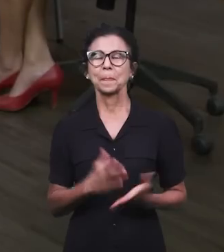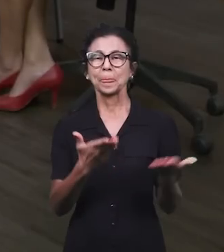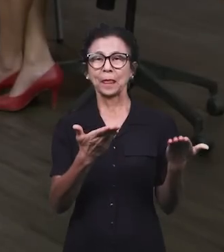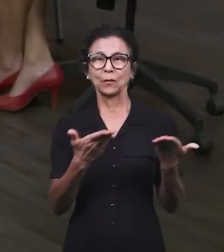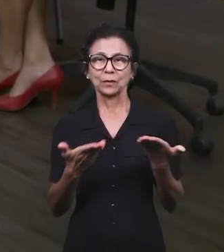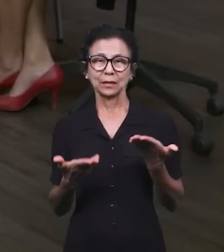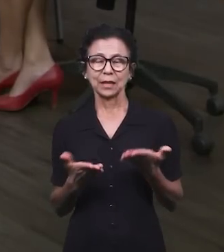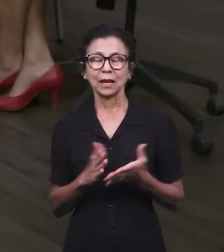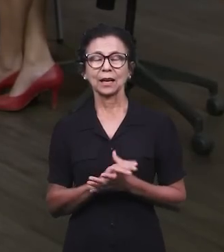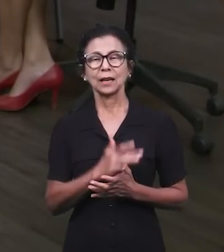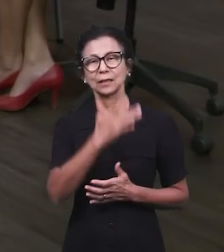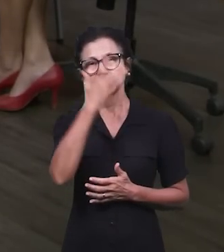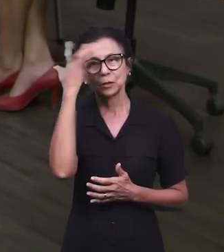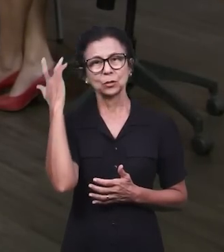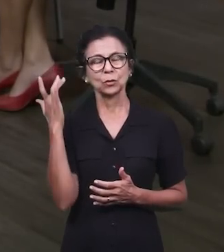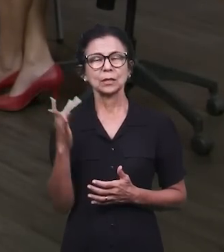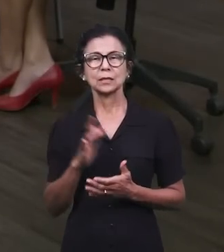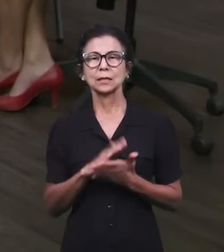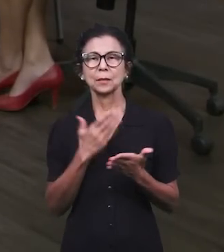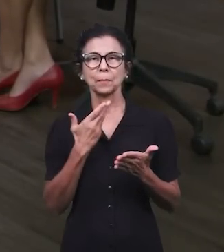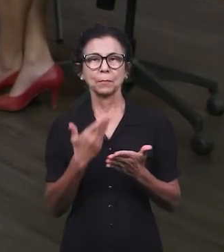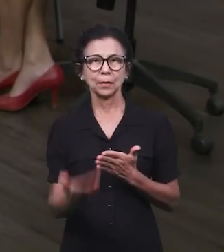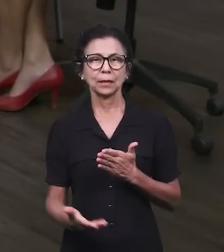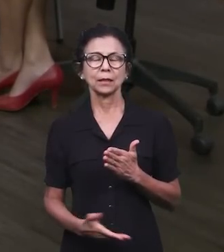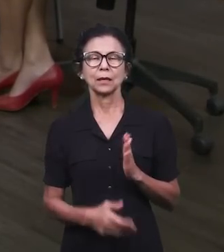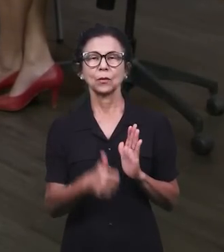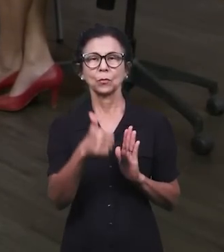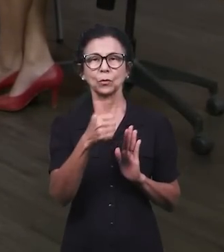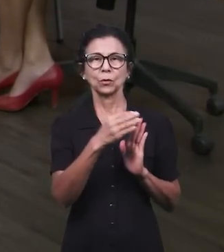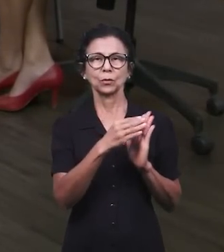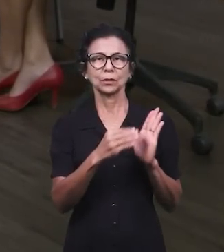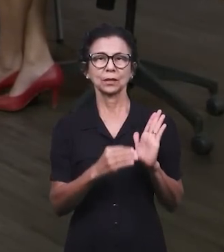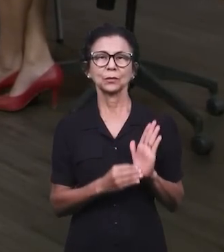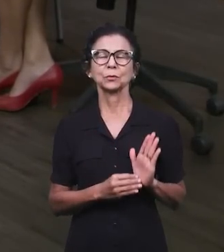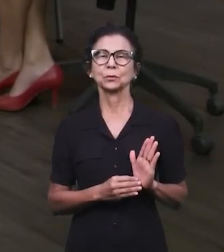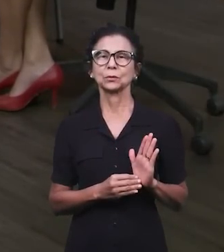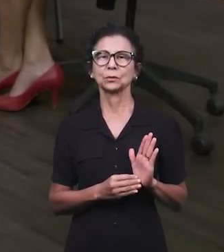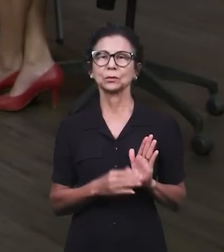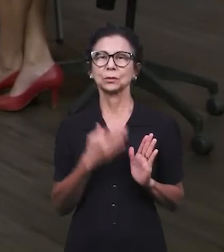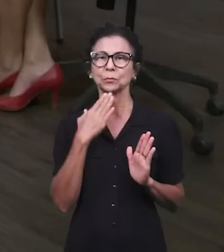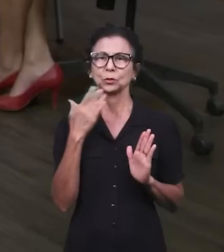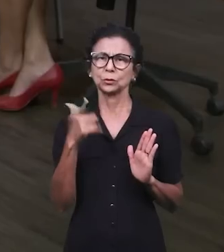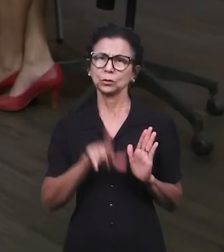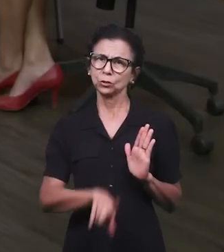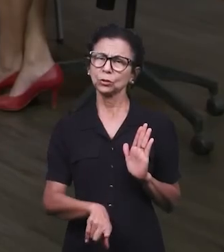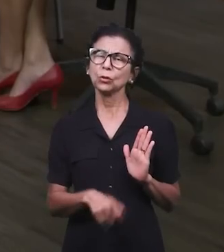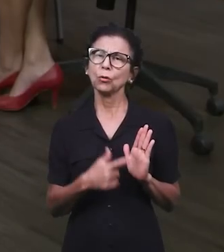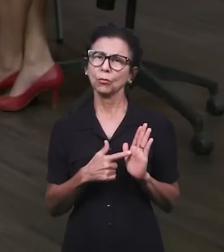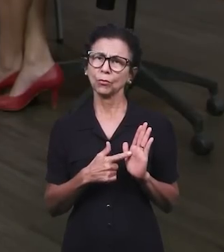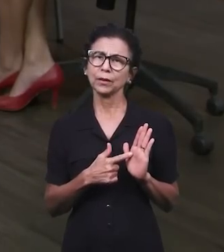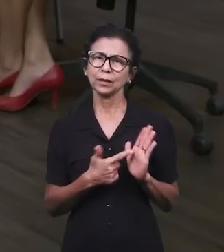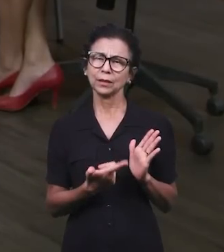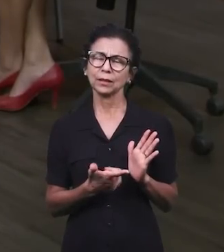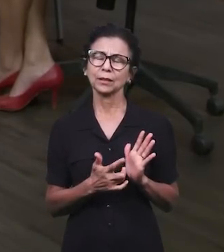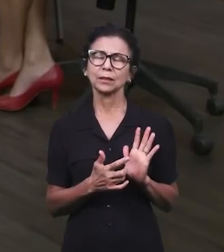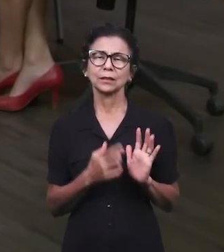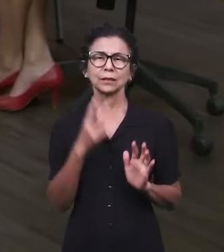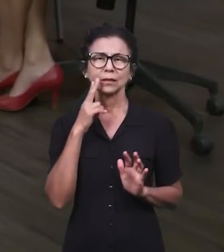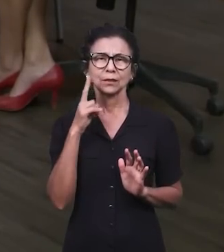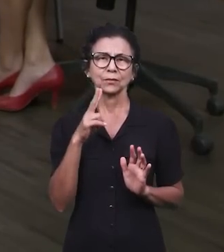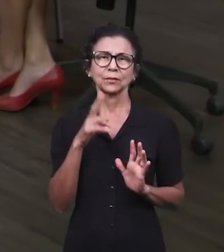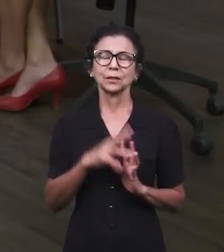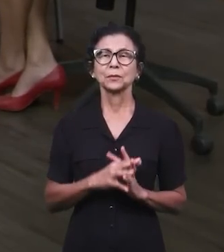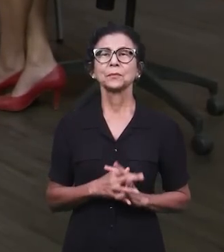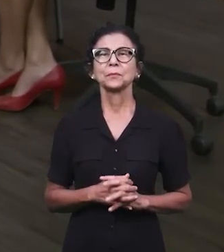assistirem, porque lá a gente começou uma definição maravilhosa e os programas se complementam. Então agora, dando continuidade, a Ana